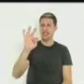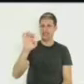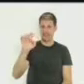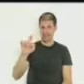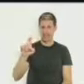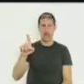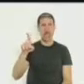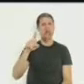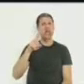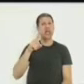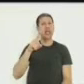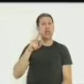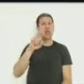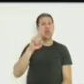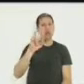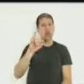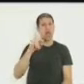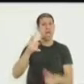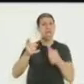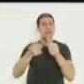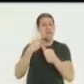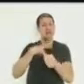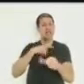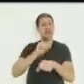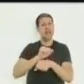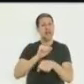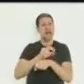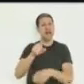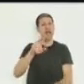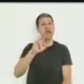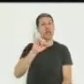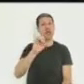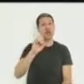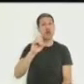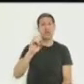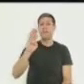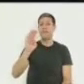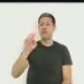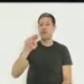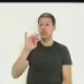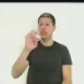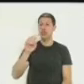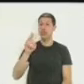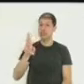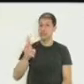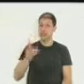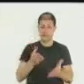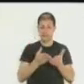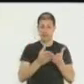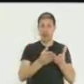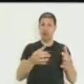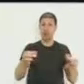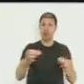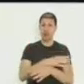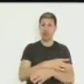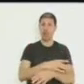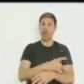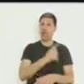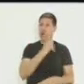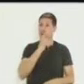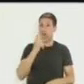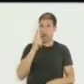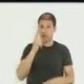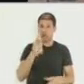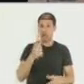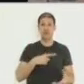Bonito e sempre com o barquinho dele pronto, um lanche, um refrigerante para levar a equipe do Corpo